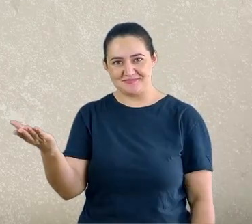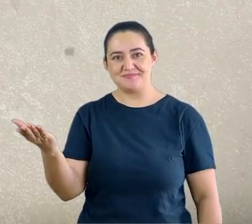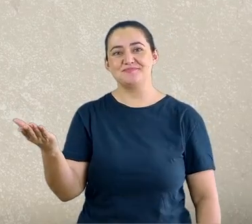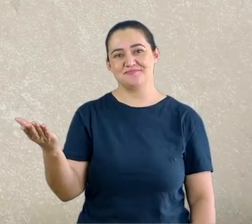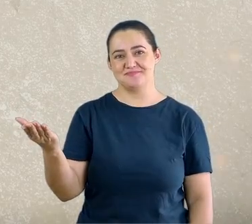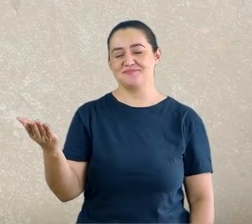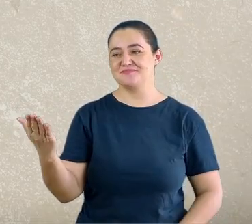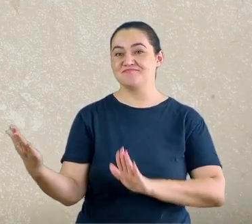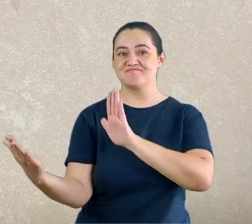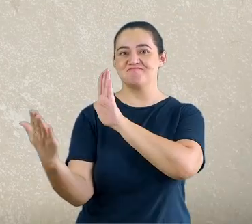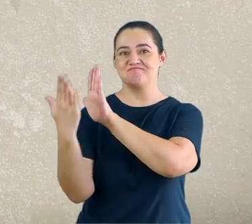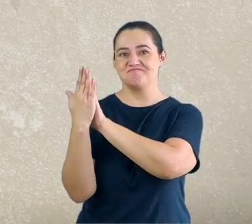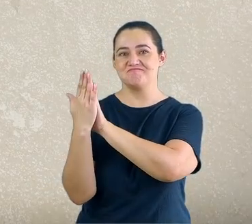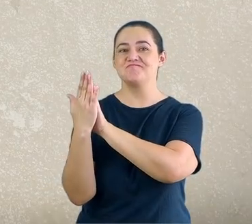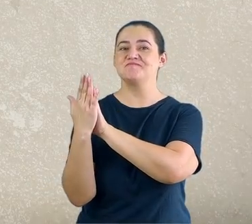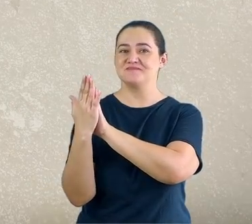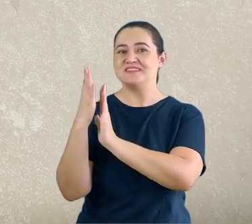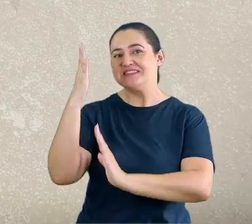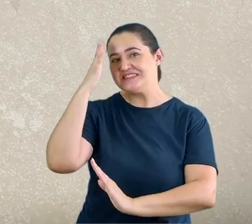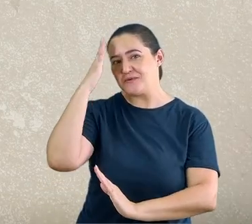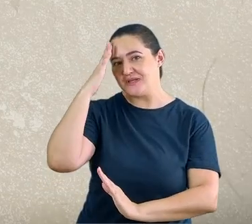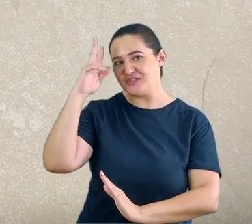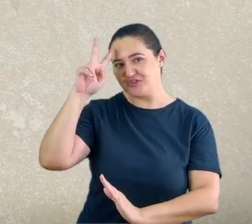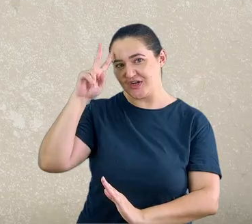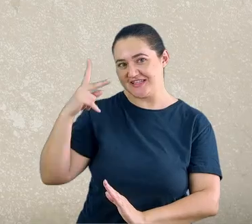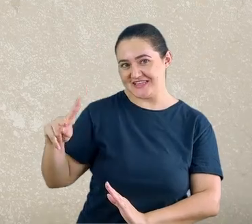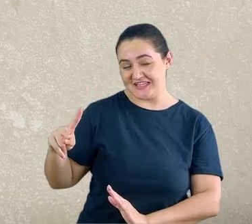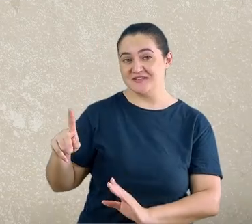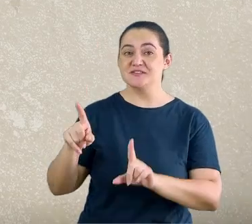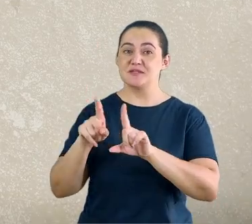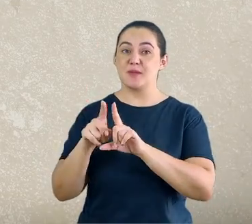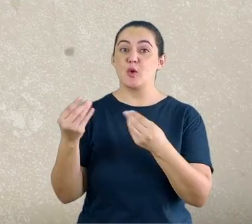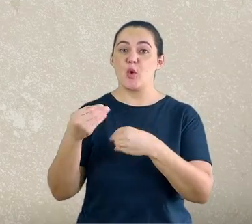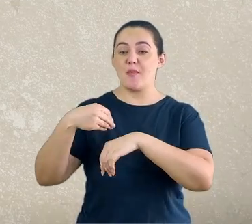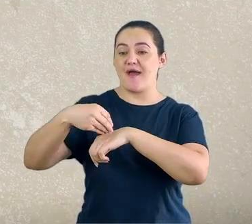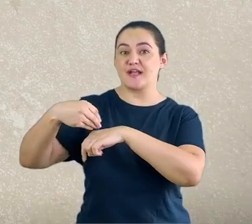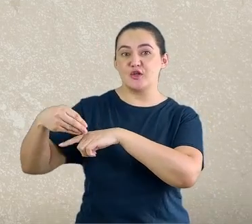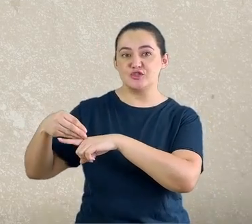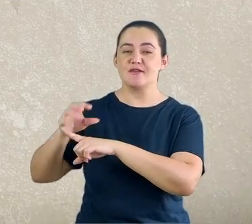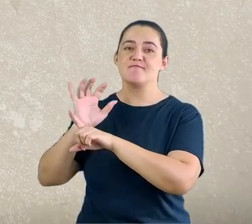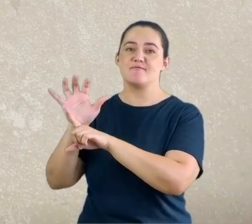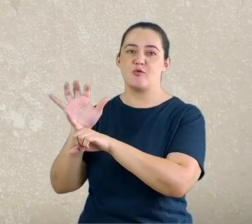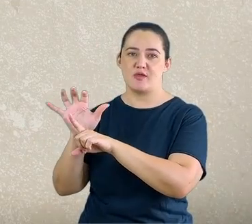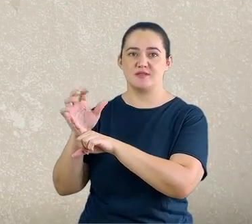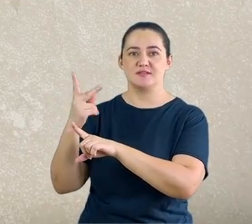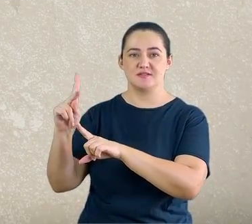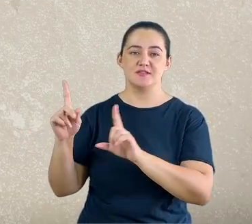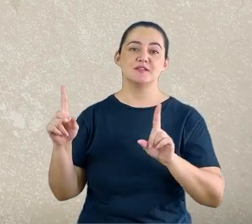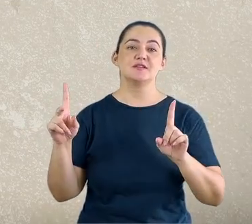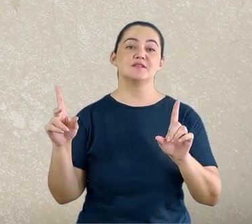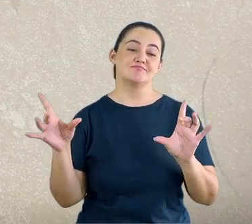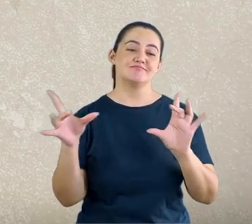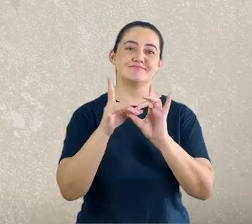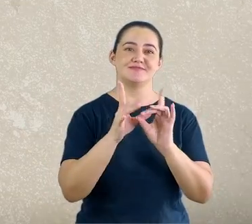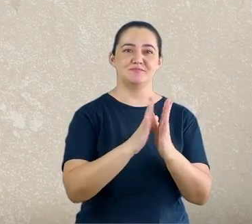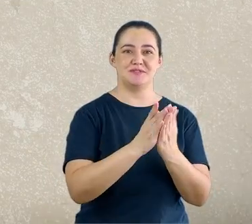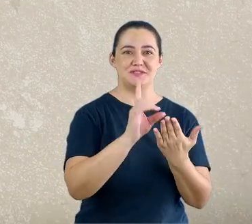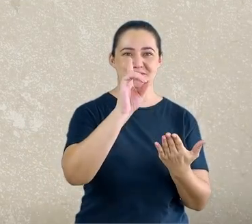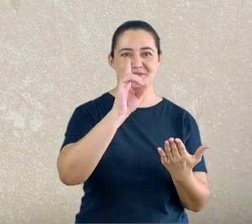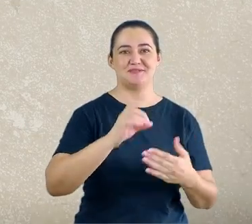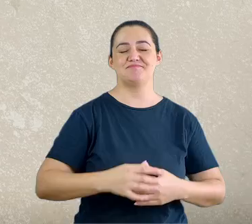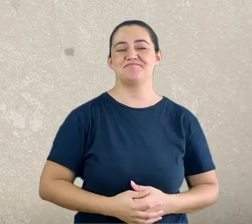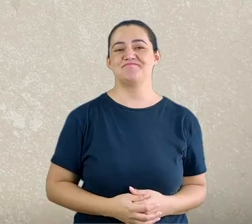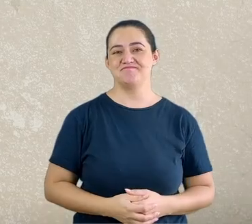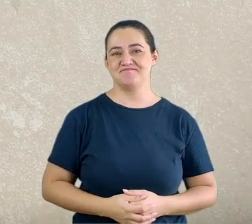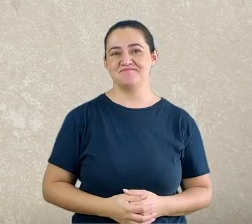assim, frente a frente, para saber um pouco mais sobre a sua vida e como a arqueologia tem se relacionado com a história da Bíblia Sagrada.